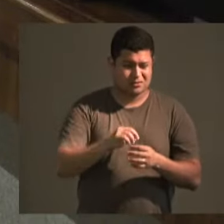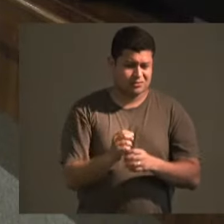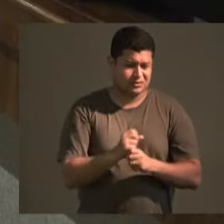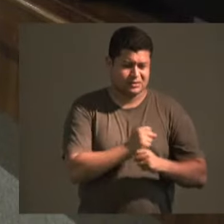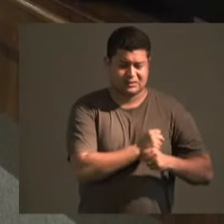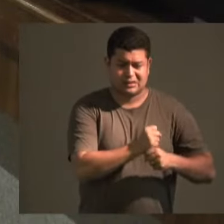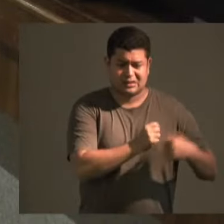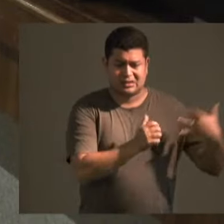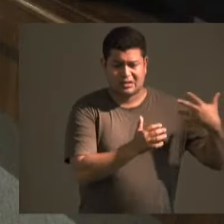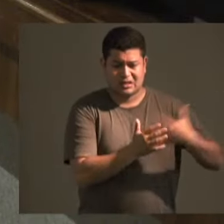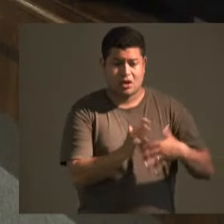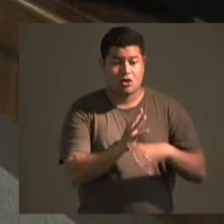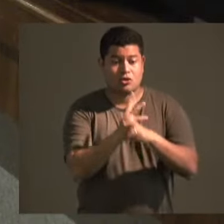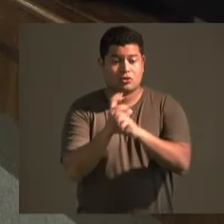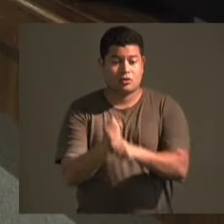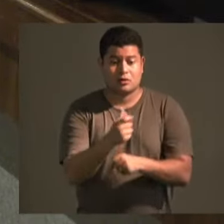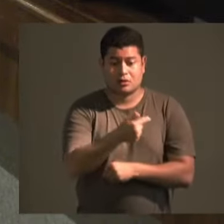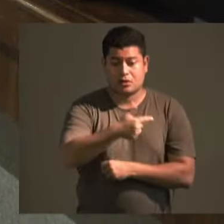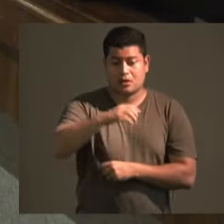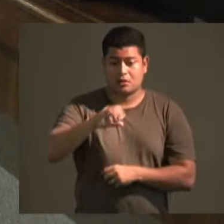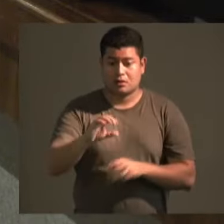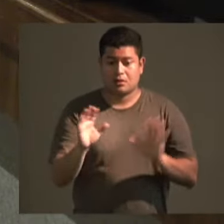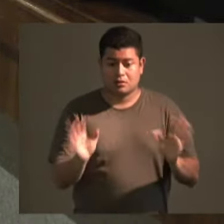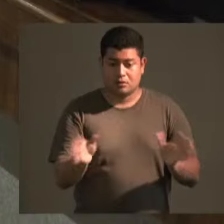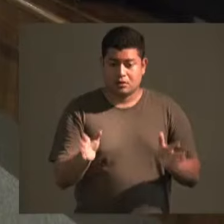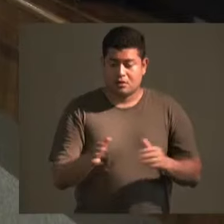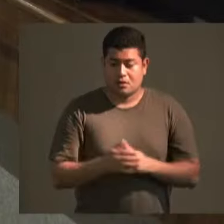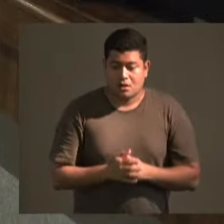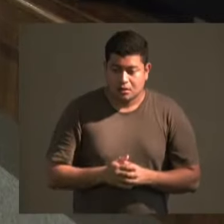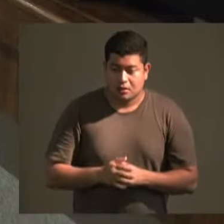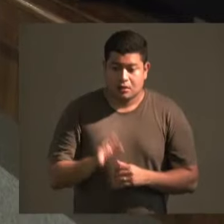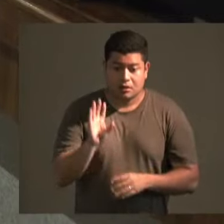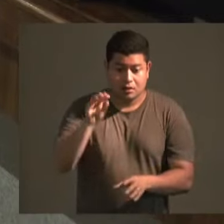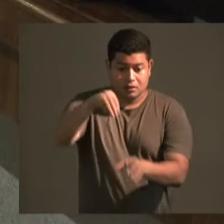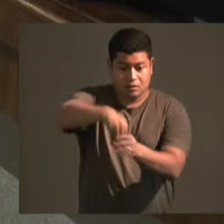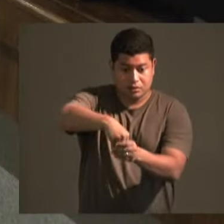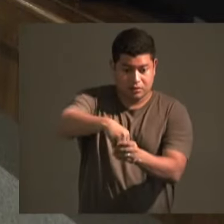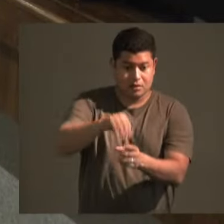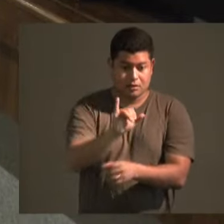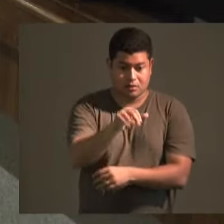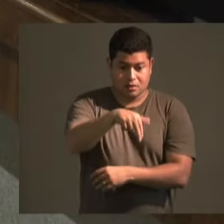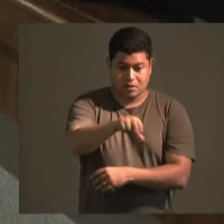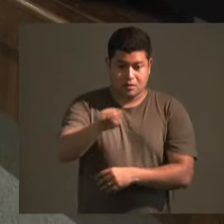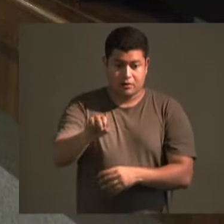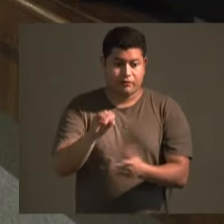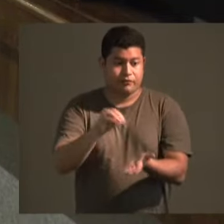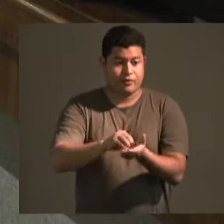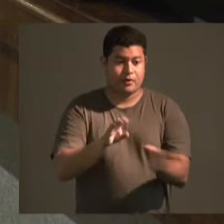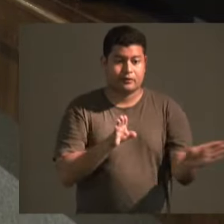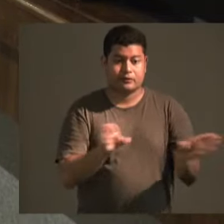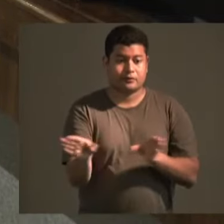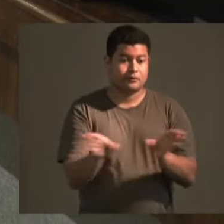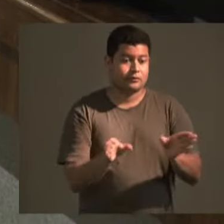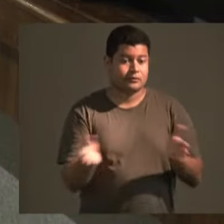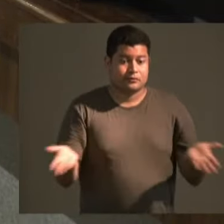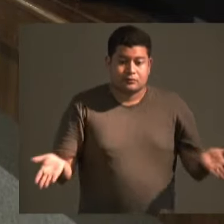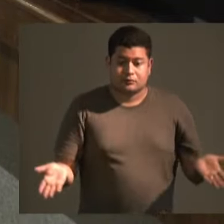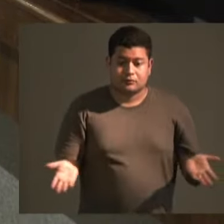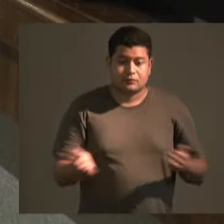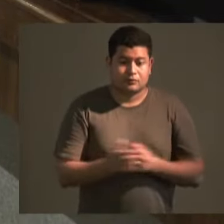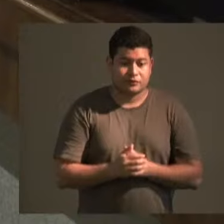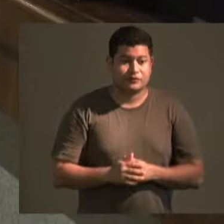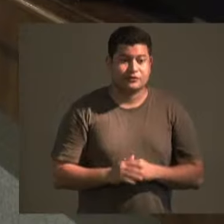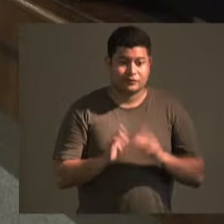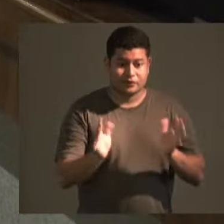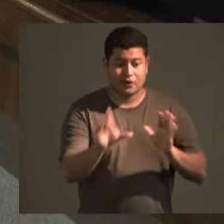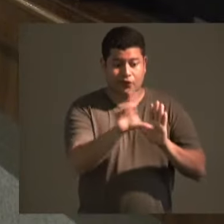de 70 anos, e lá dentro mesmo da minha instituição, nós não temos acessibilidade. Nós já estamos descumprindo